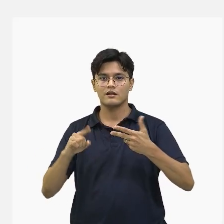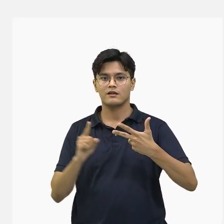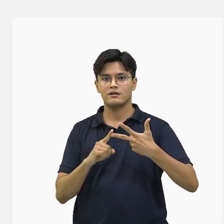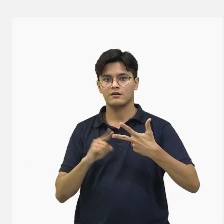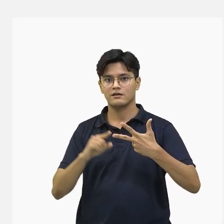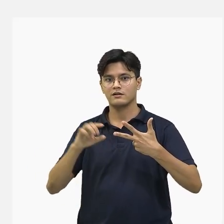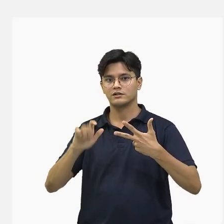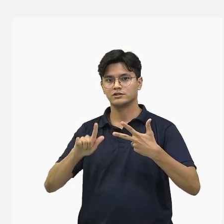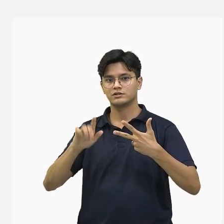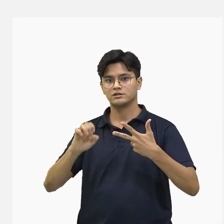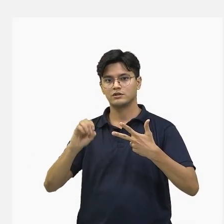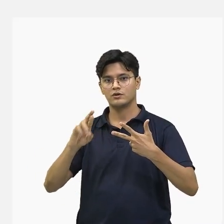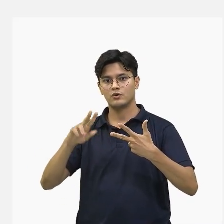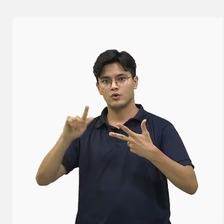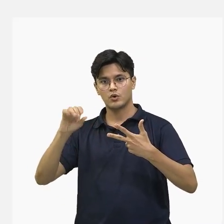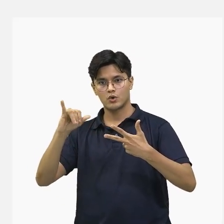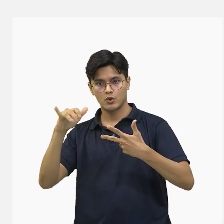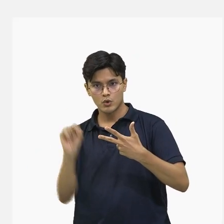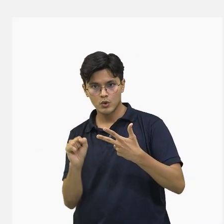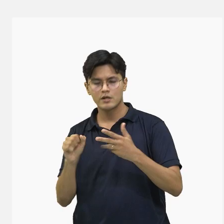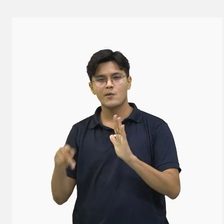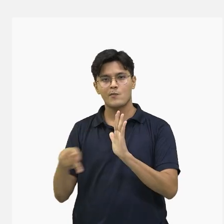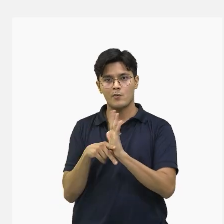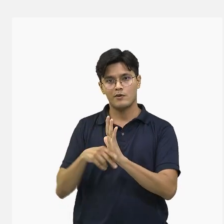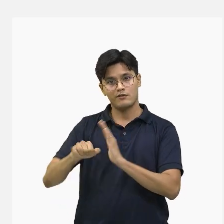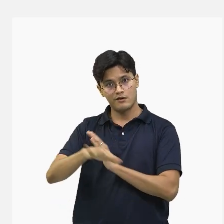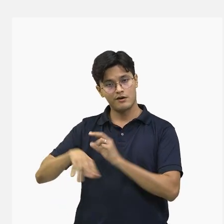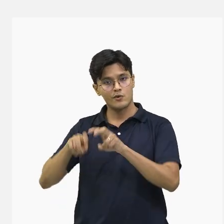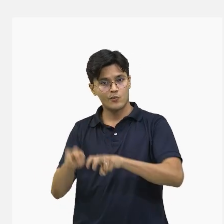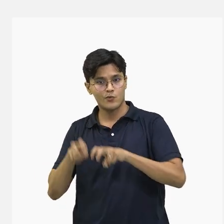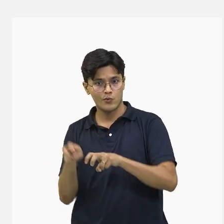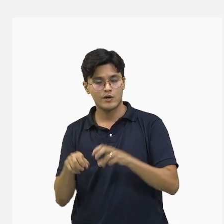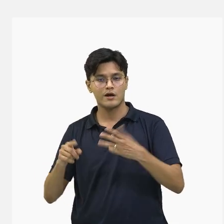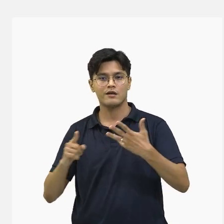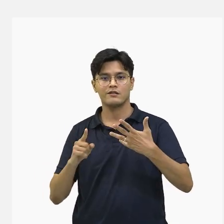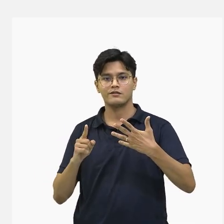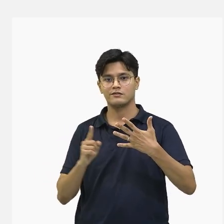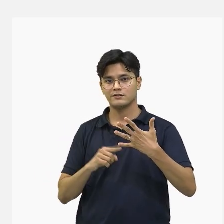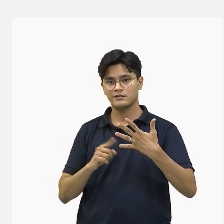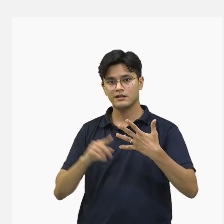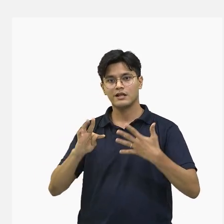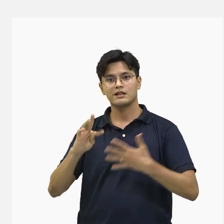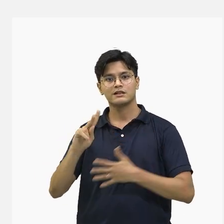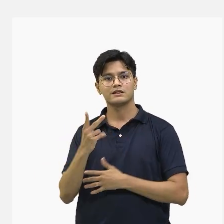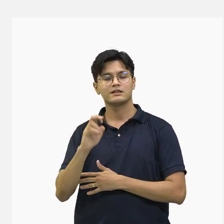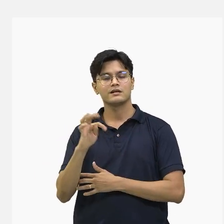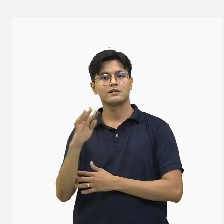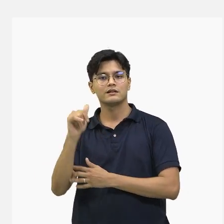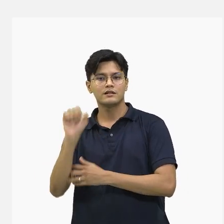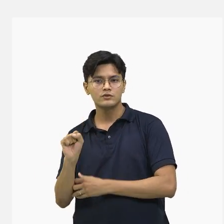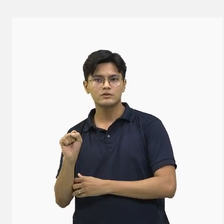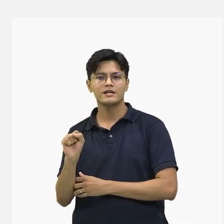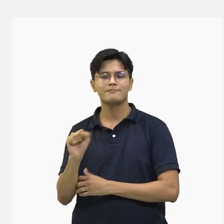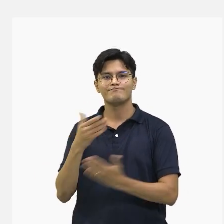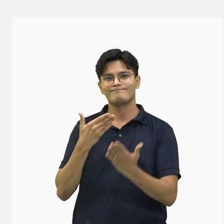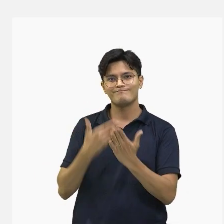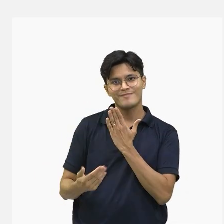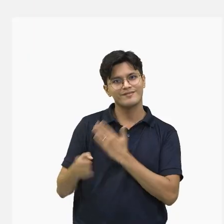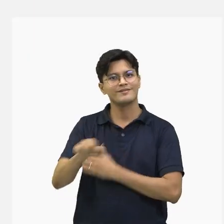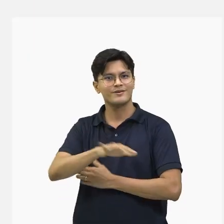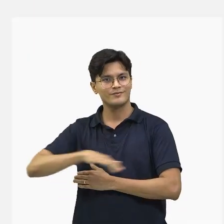rurais. Tetas, são aqueles que perderam suas propriedades. Portanto, eles eram os sem terra da